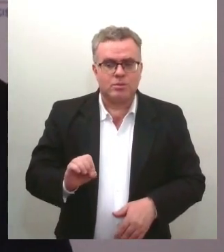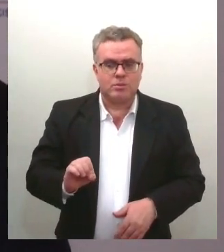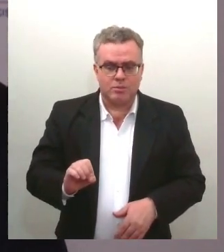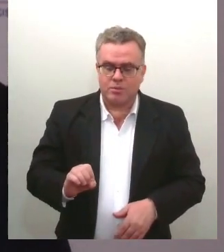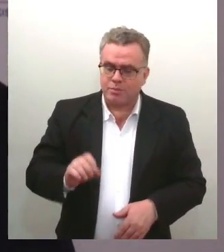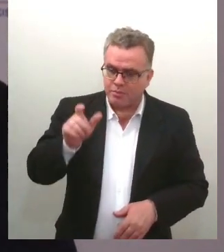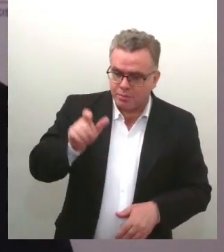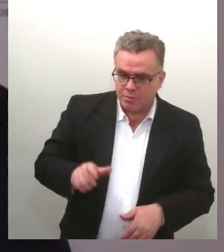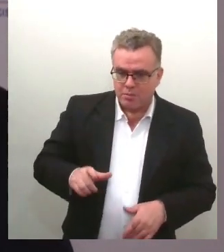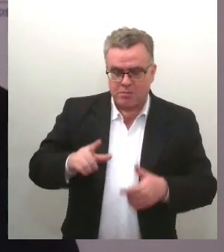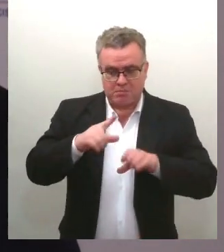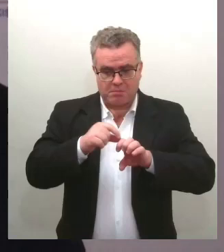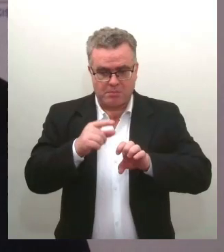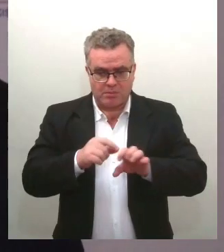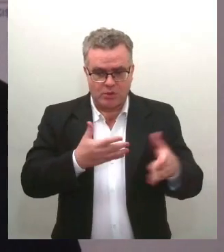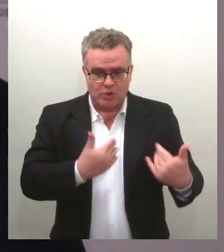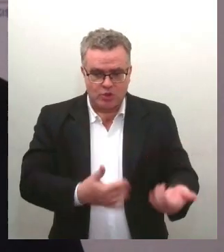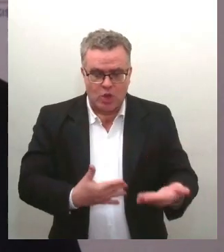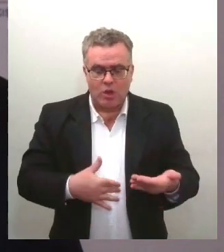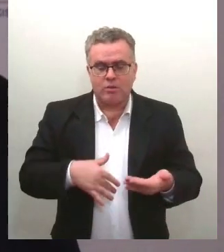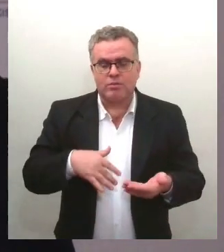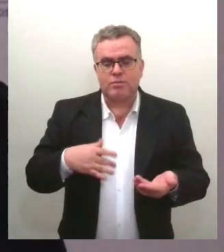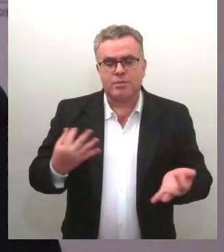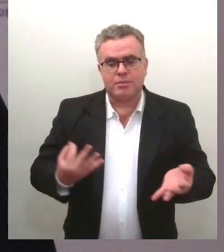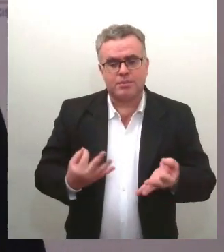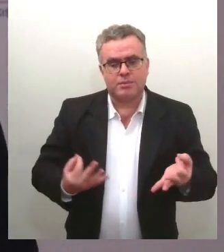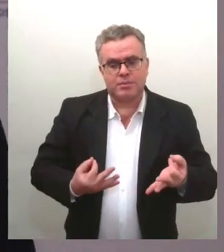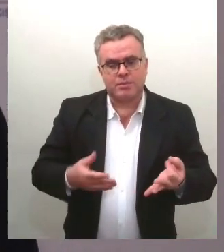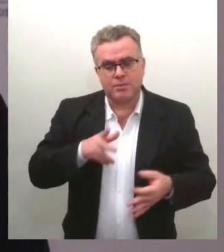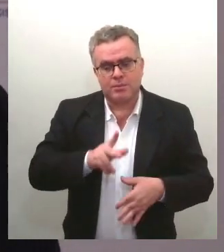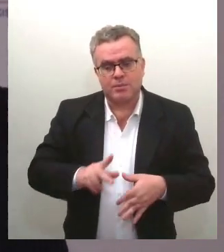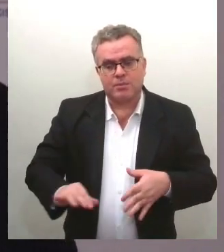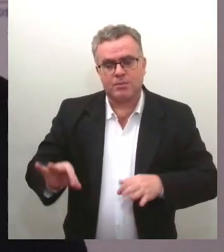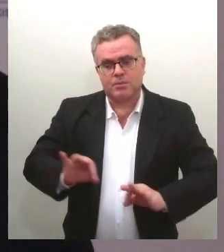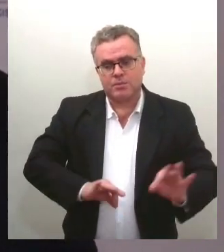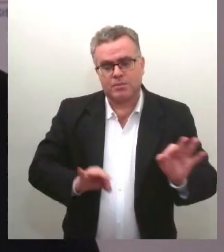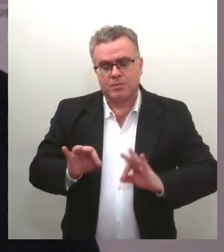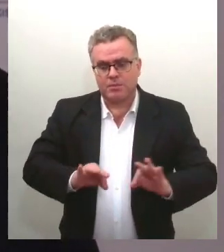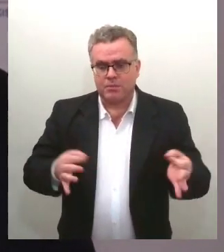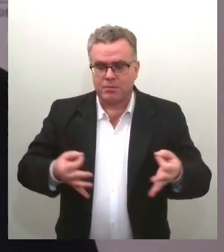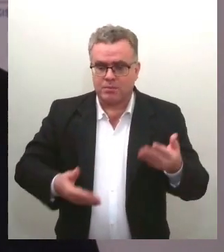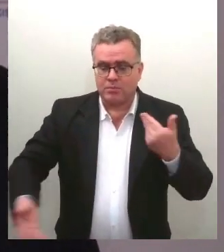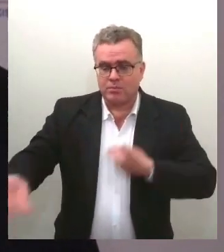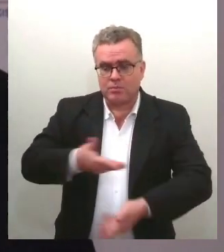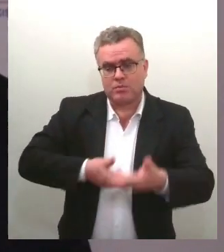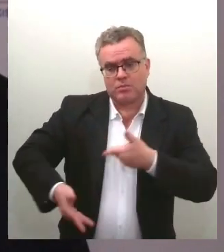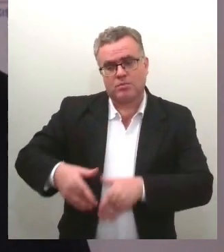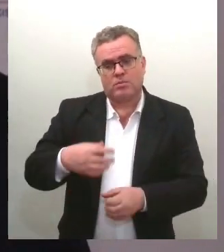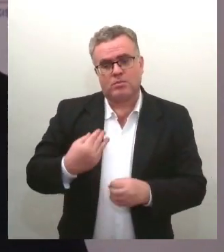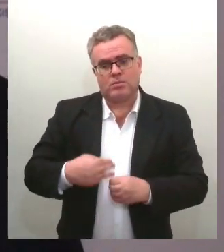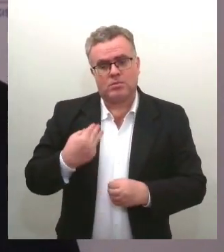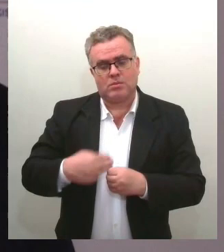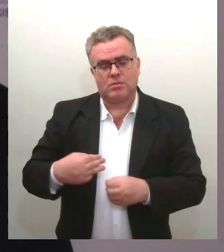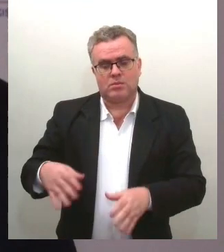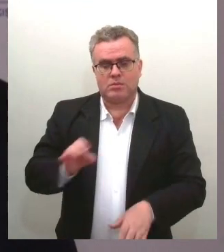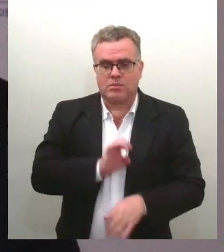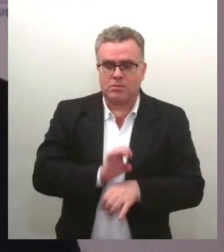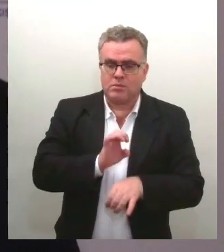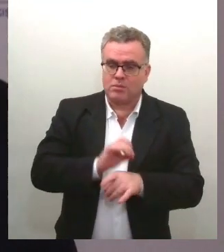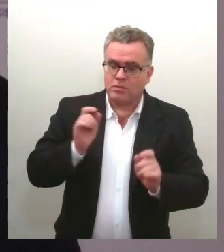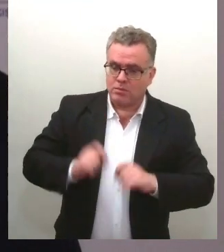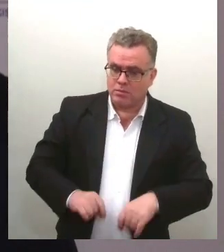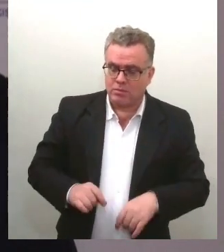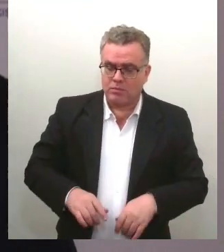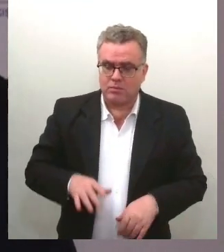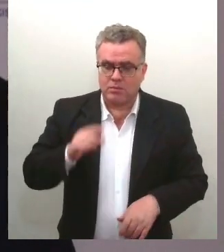essa interlocução entre o governo do estado e os municípios. E aqui a nossa casa ganha a experiência, o equilíbrio, a